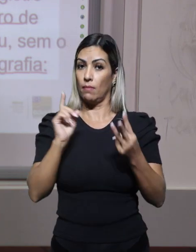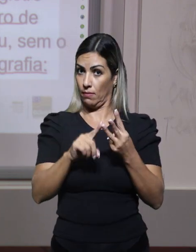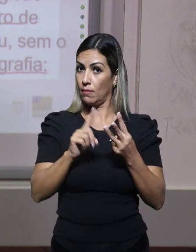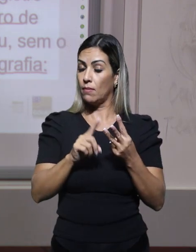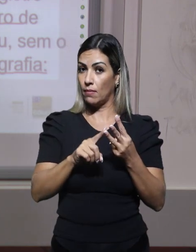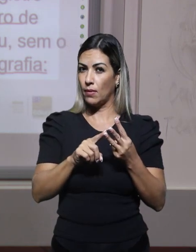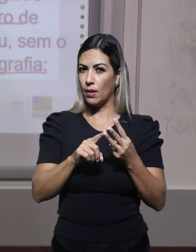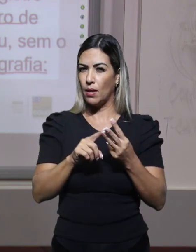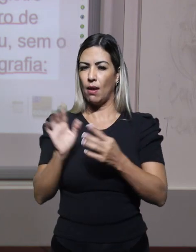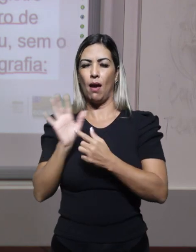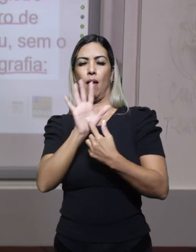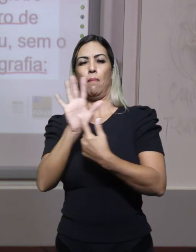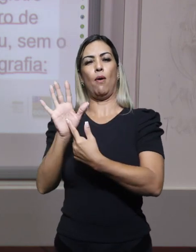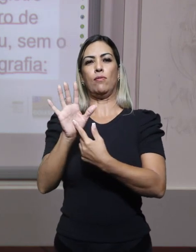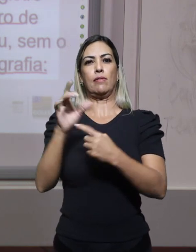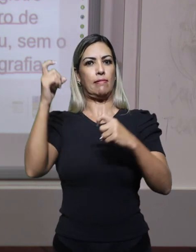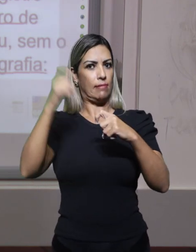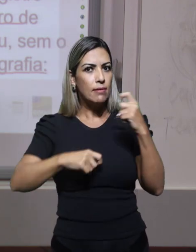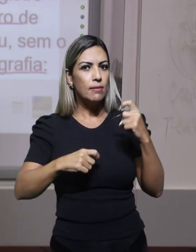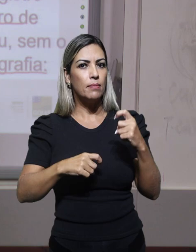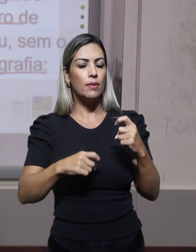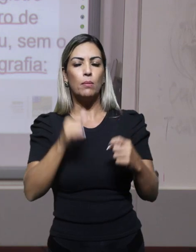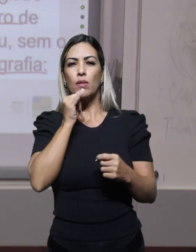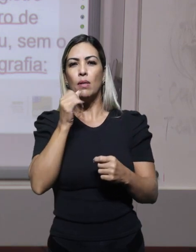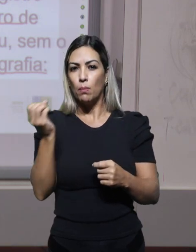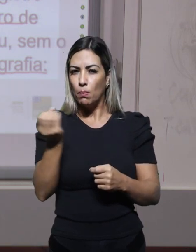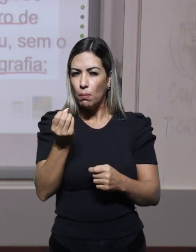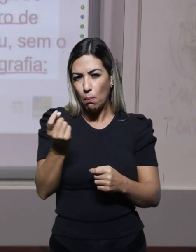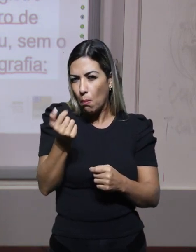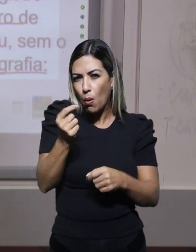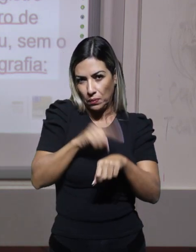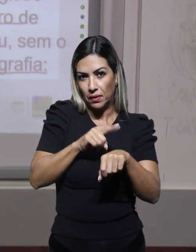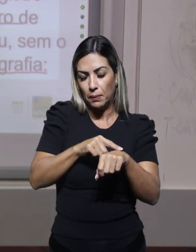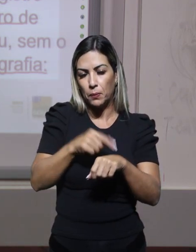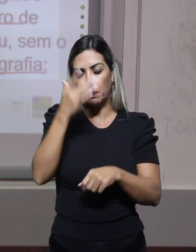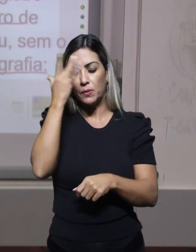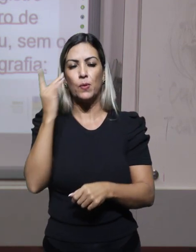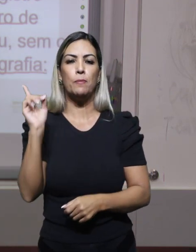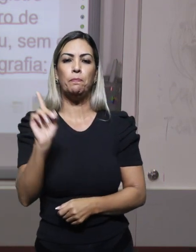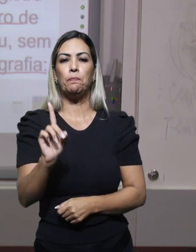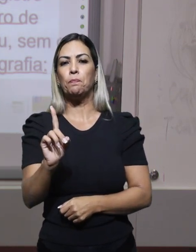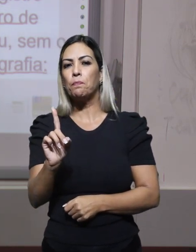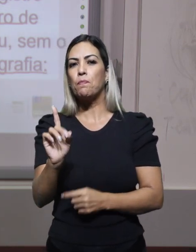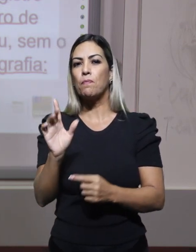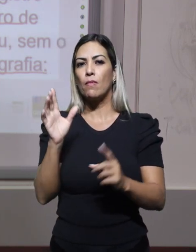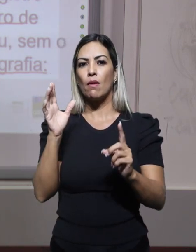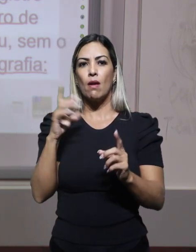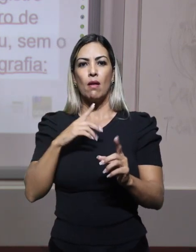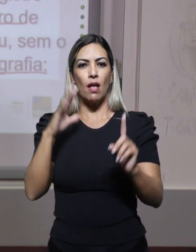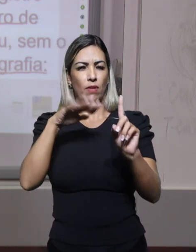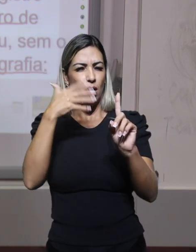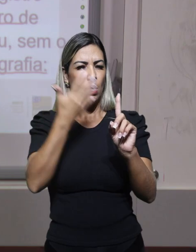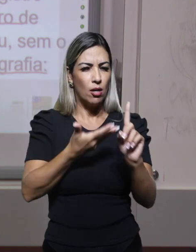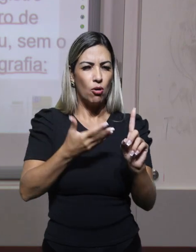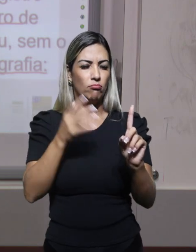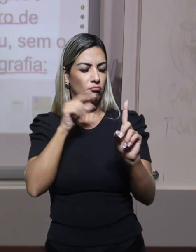Quem também faz apologia de um crime, por exemplo, que a gente viu recentemente, uma pessoa fazendo apologia, ainda